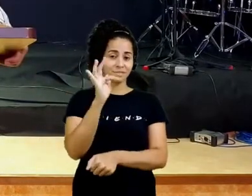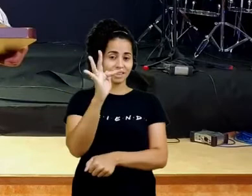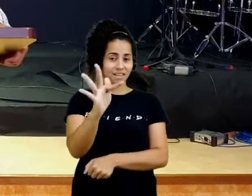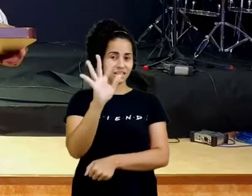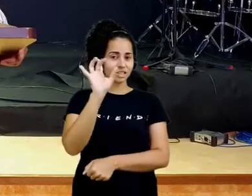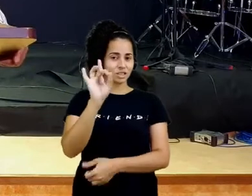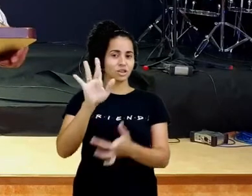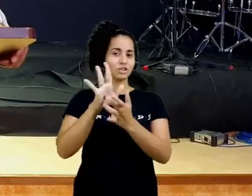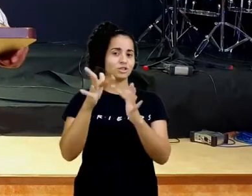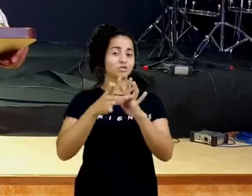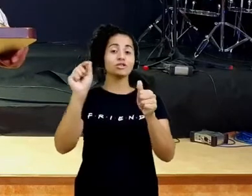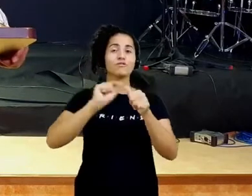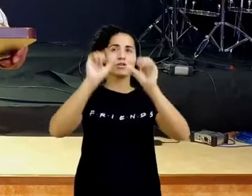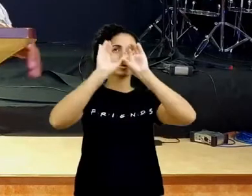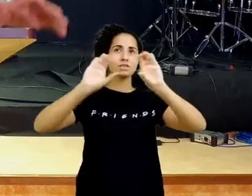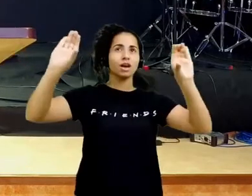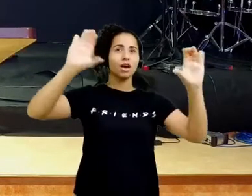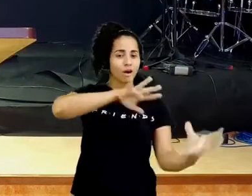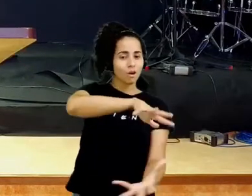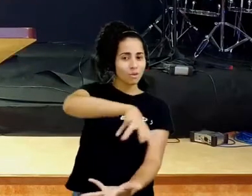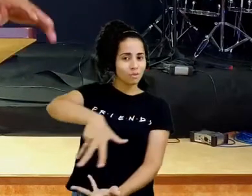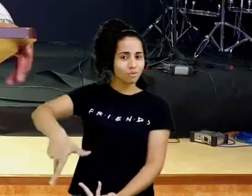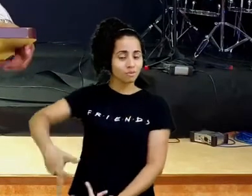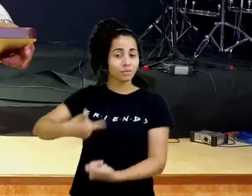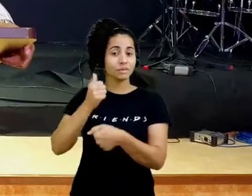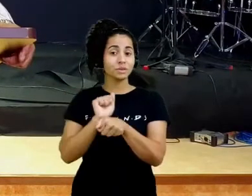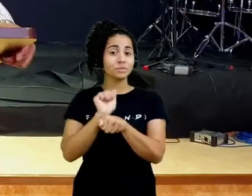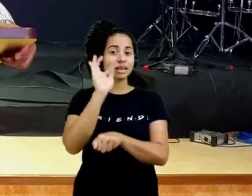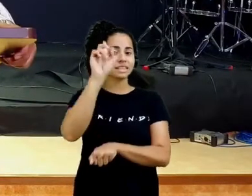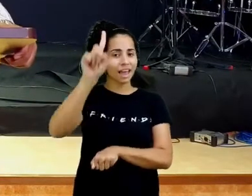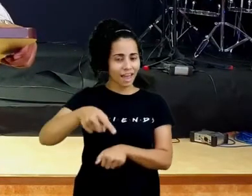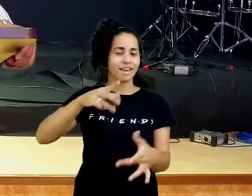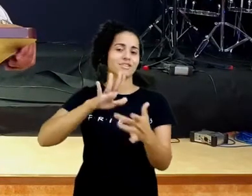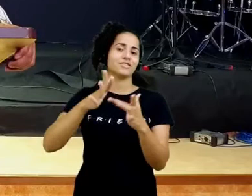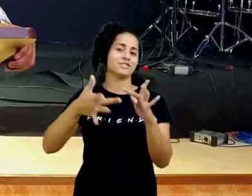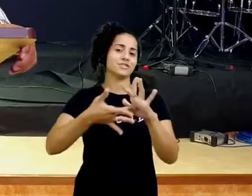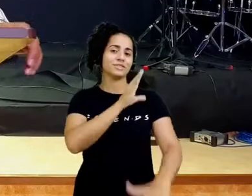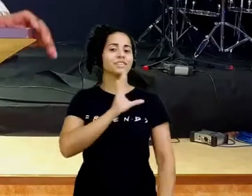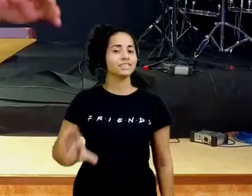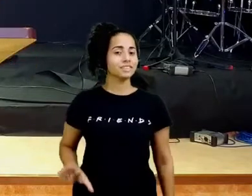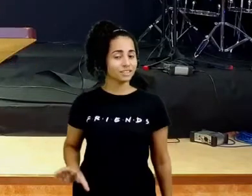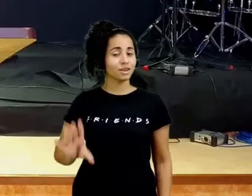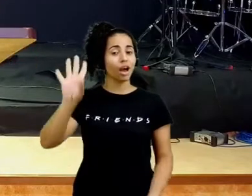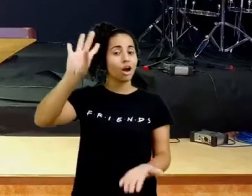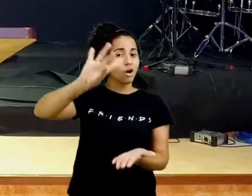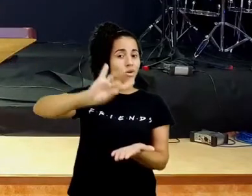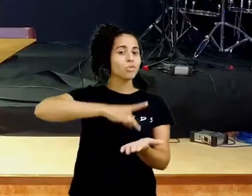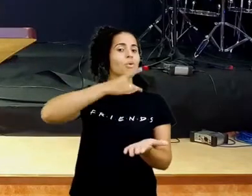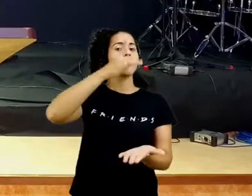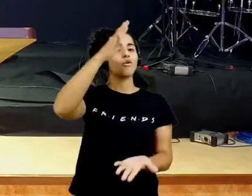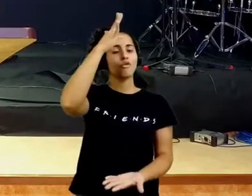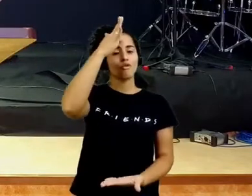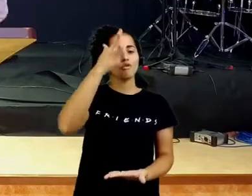no Senhor que fez o céu e a terra. A nossa esperança é Jesus Cristo. Ele, sim, é o autor e o